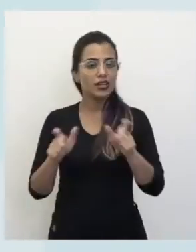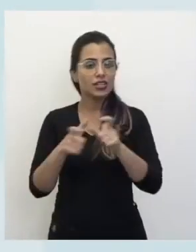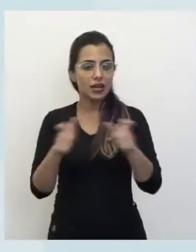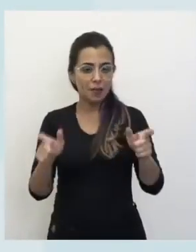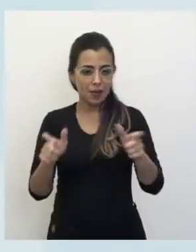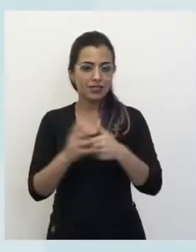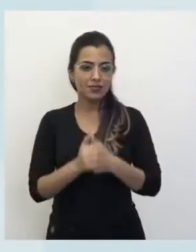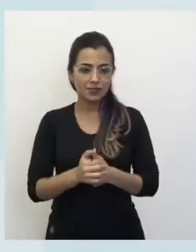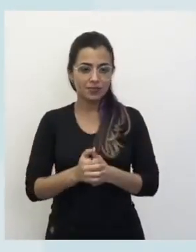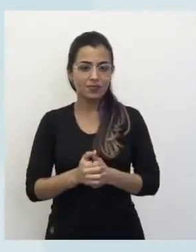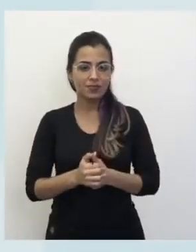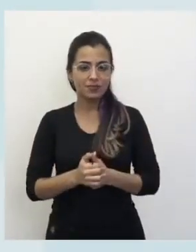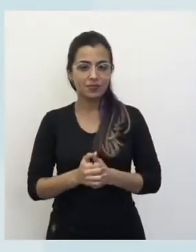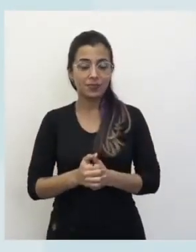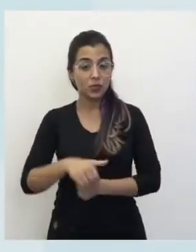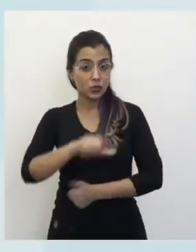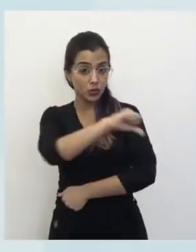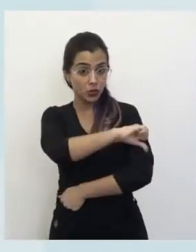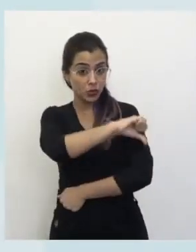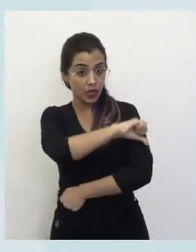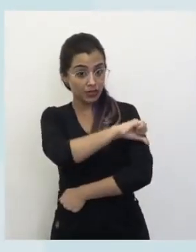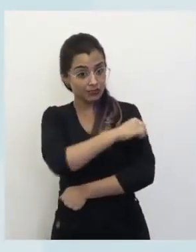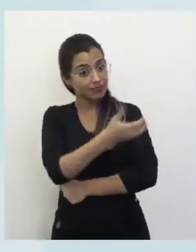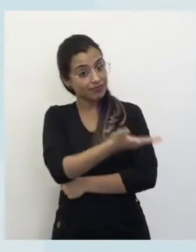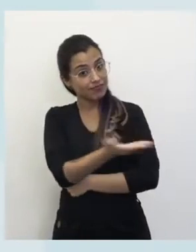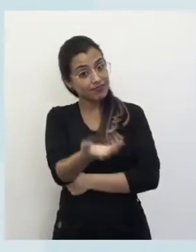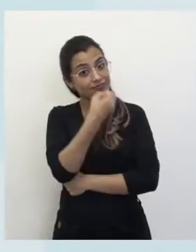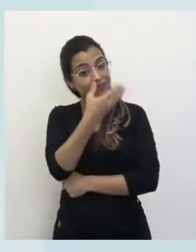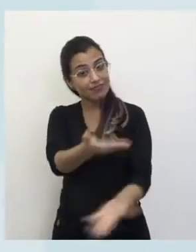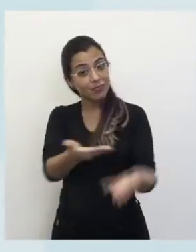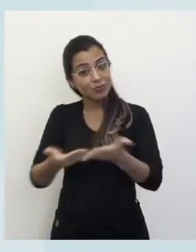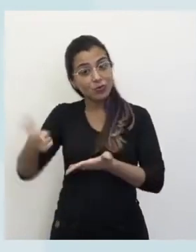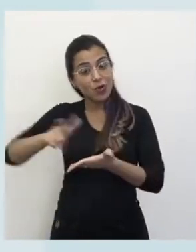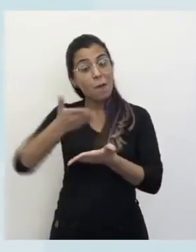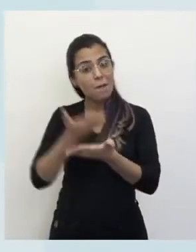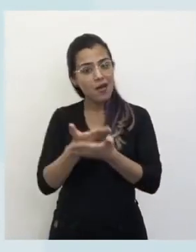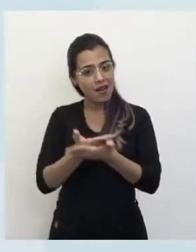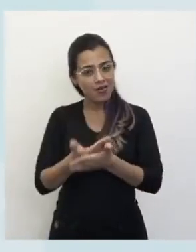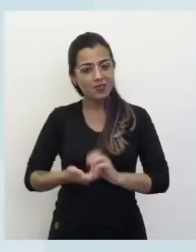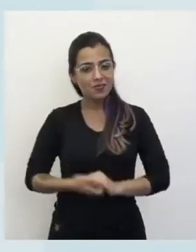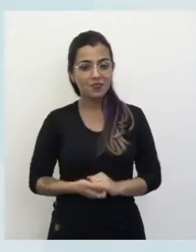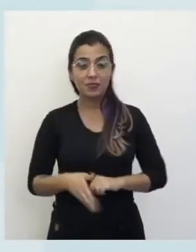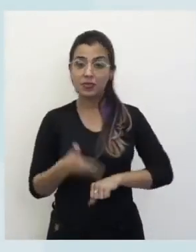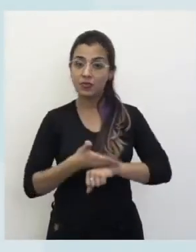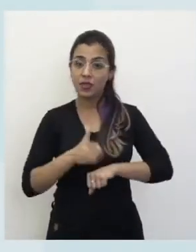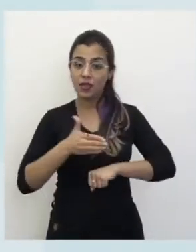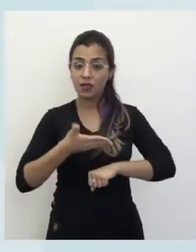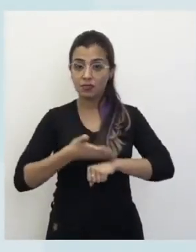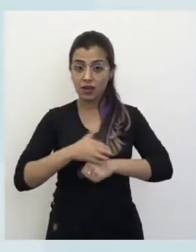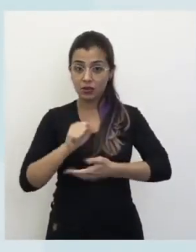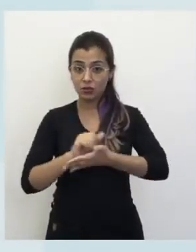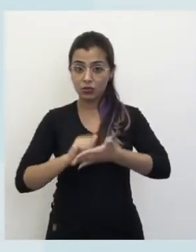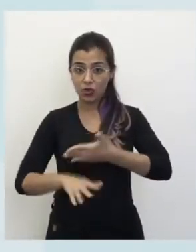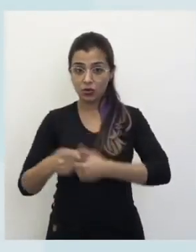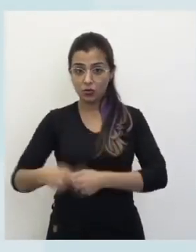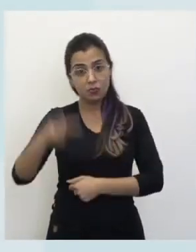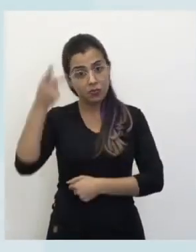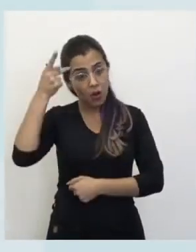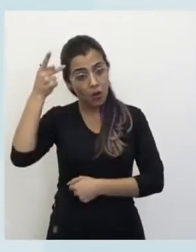Etapa de ensino, nono ano, são vocês, né? Bem-vindos mais Sim. uma vez para mais uma aula. A habilidade do currículo paulista que vamos trabalhar